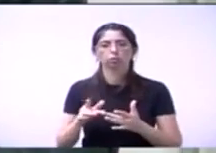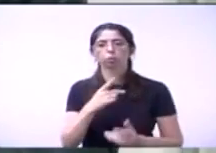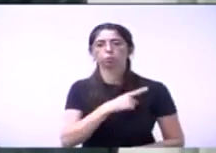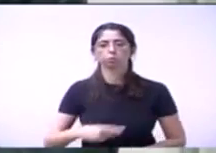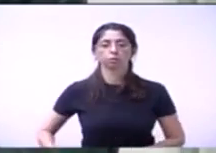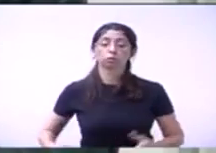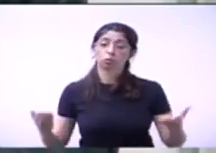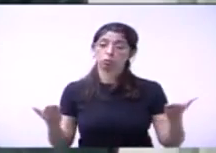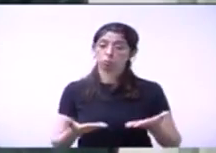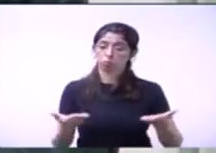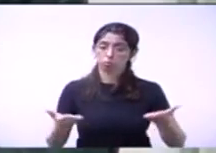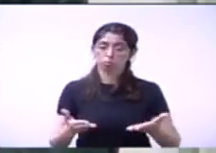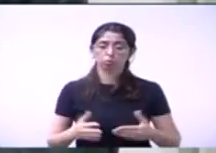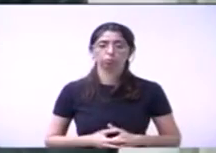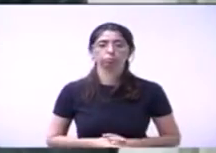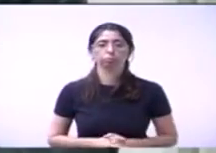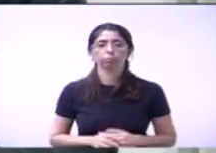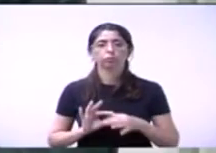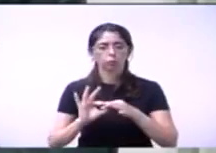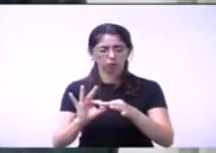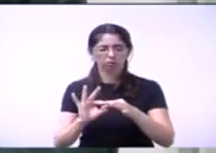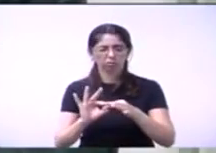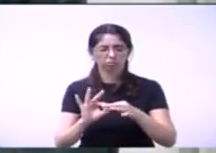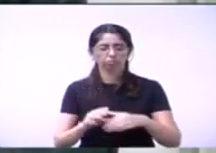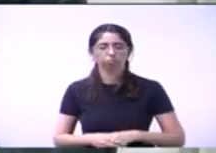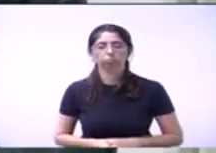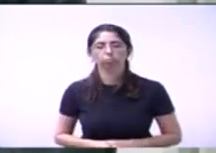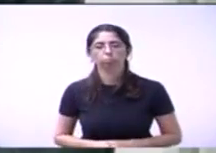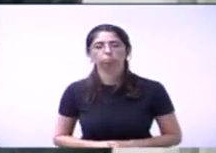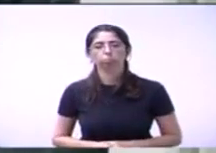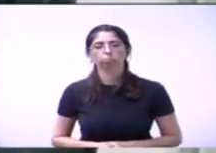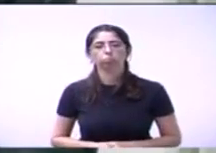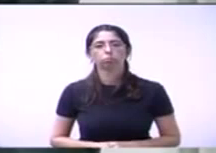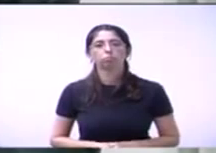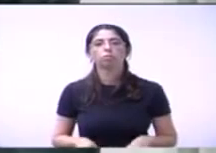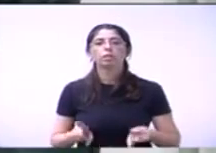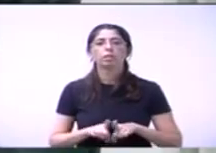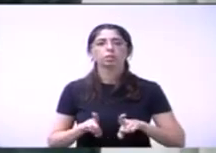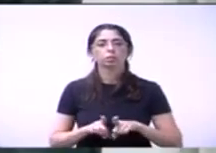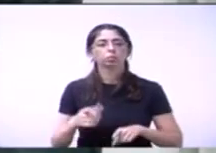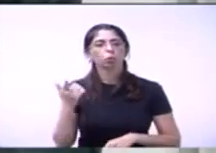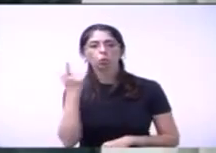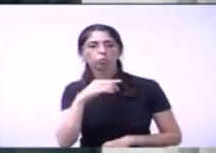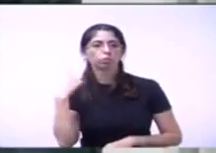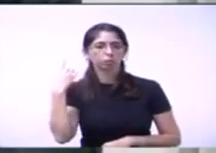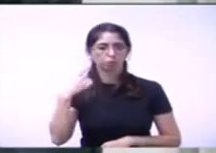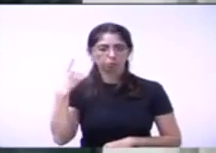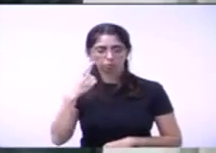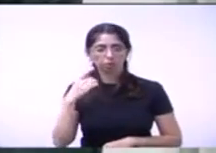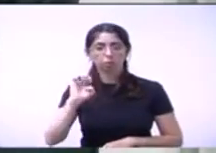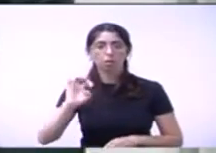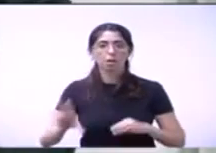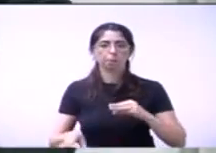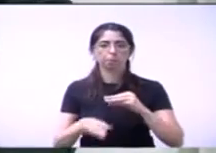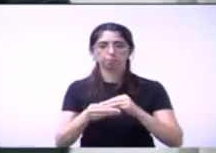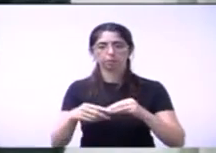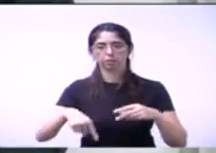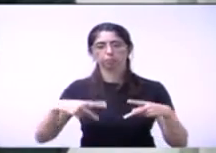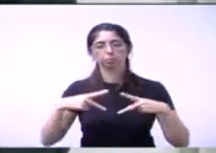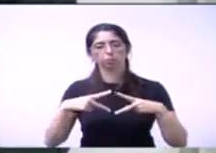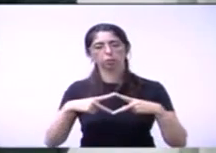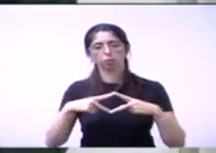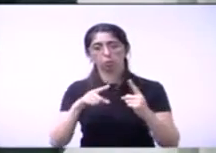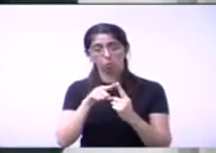atual nesse momento. Inclusive, conseguimos, através de um deputado do PR, uma emenda para Paulínia, na verdade, duas